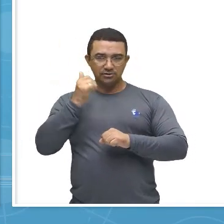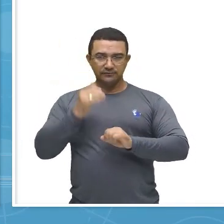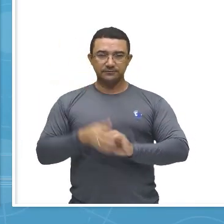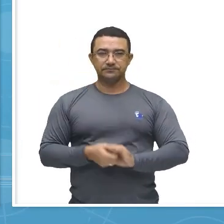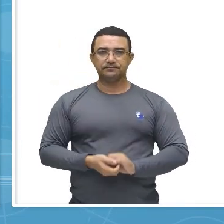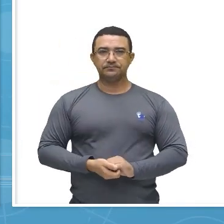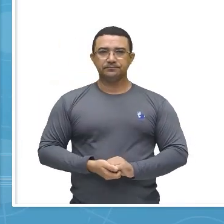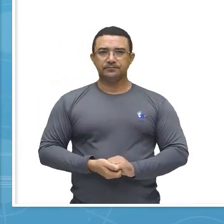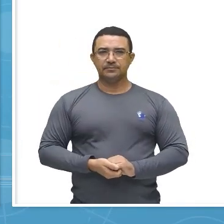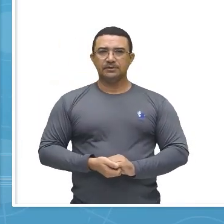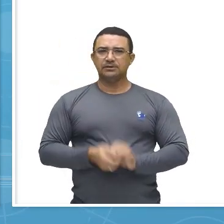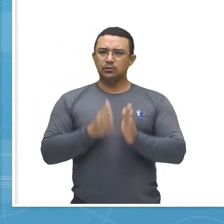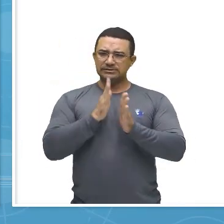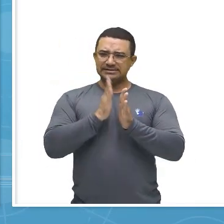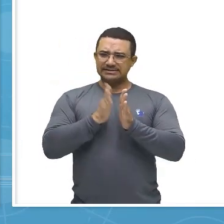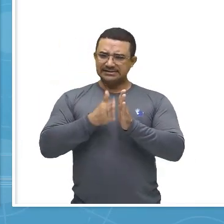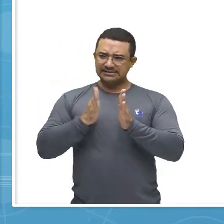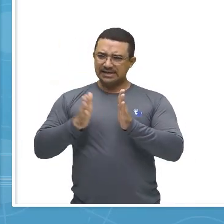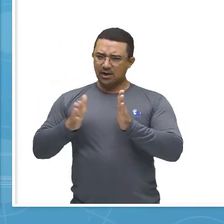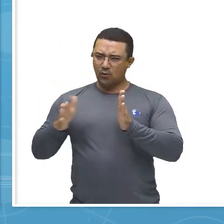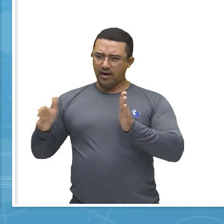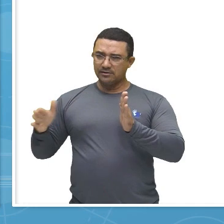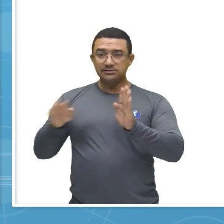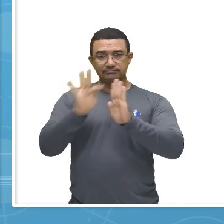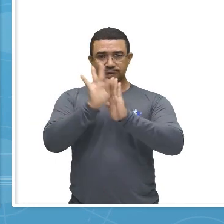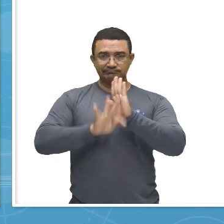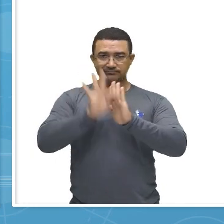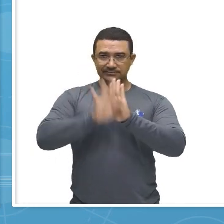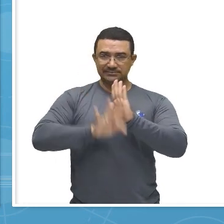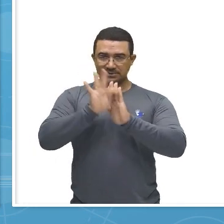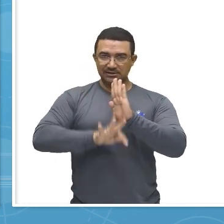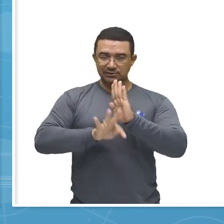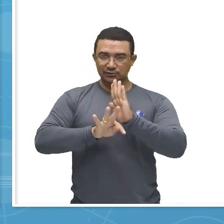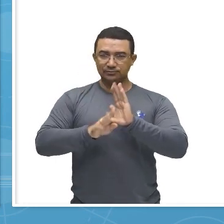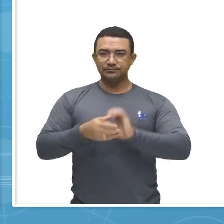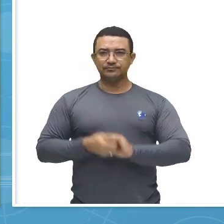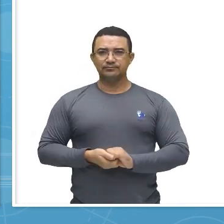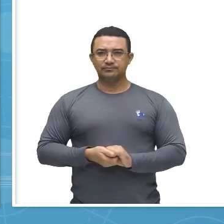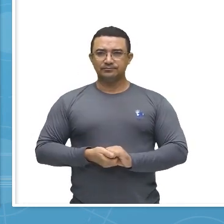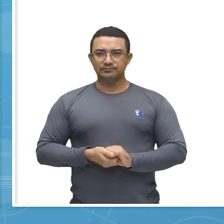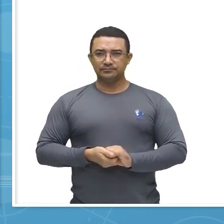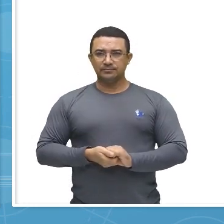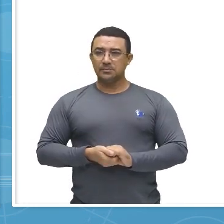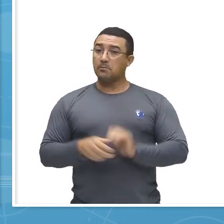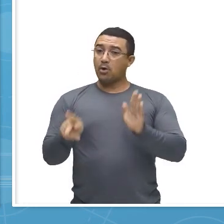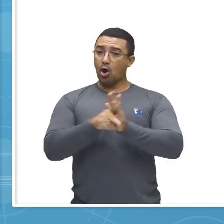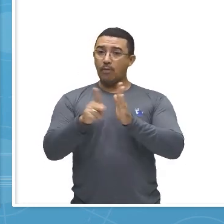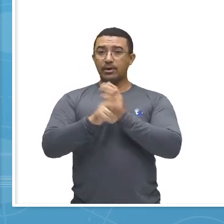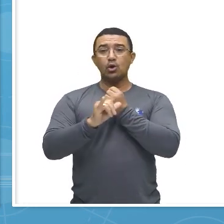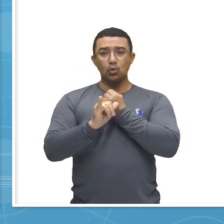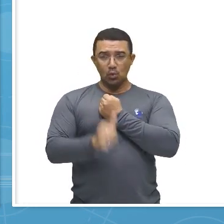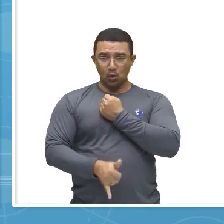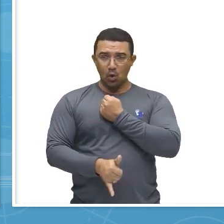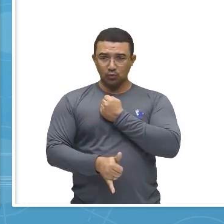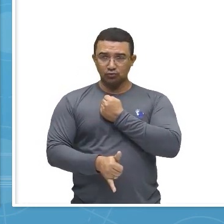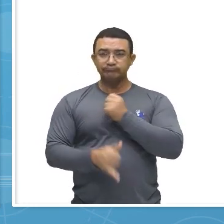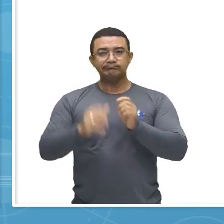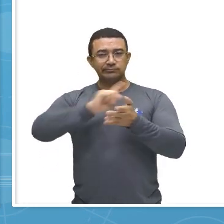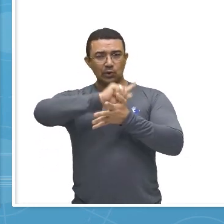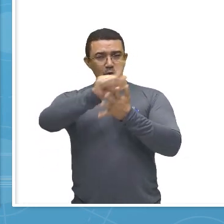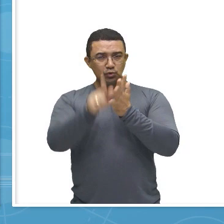Sequências textuais, vamos falar de sequências textuais aqui, ó. Sequências textuais predominantes no conto. Neste